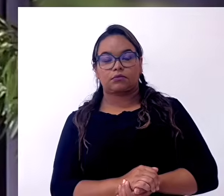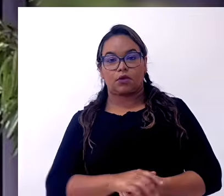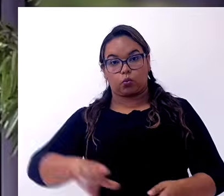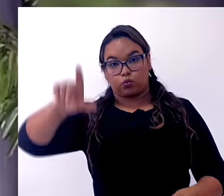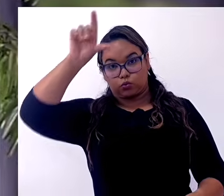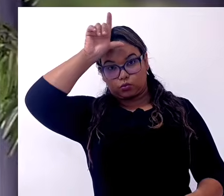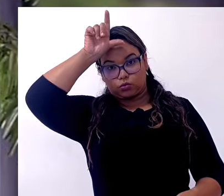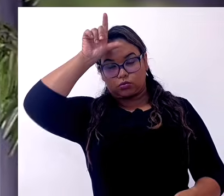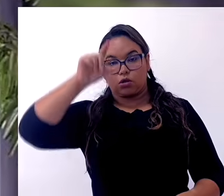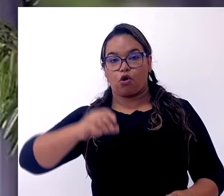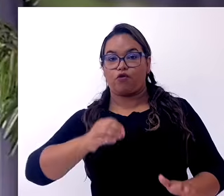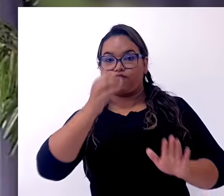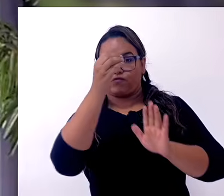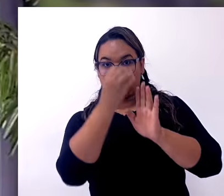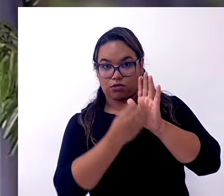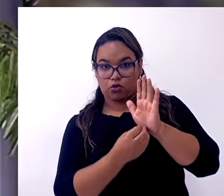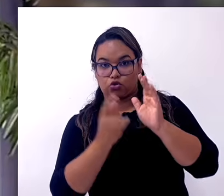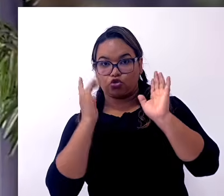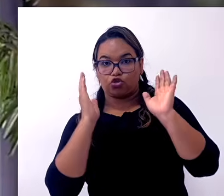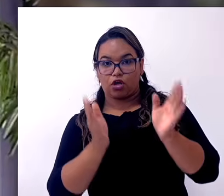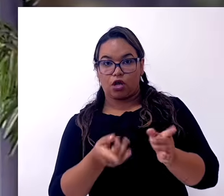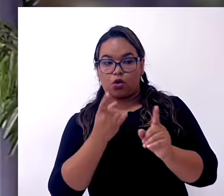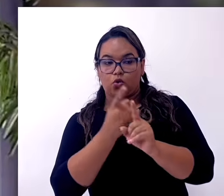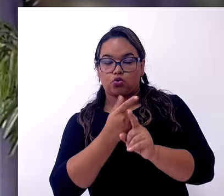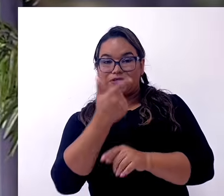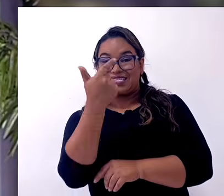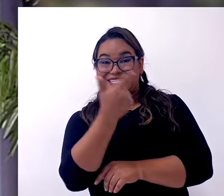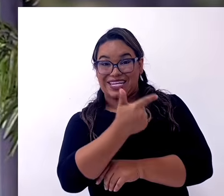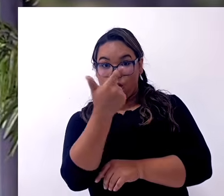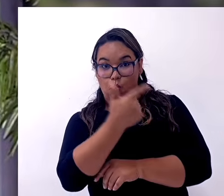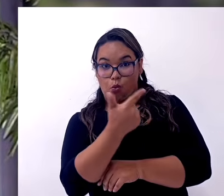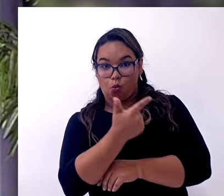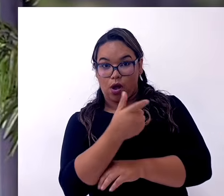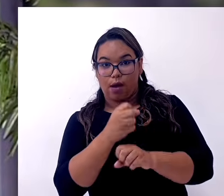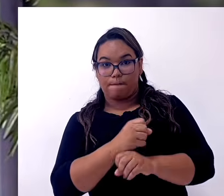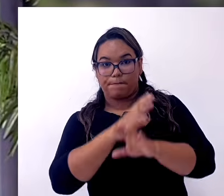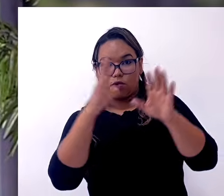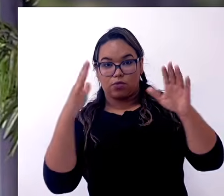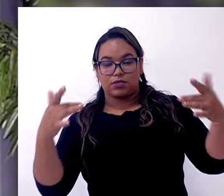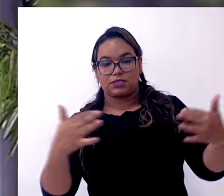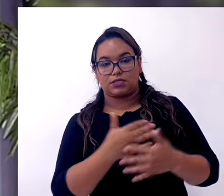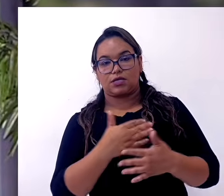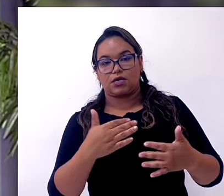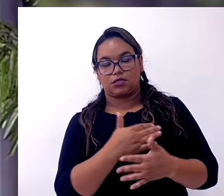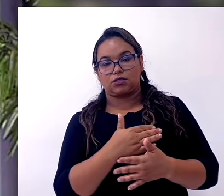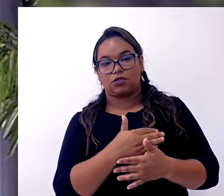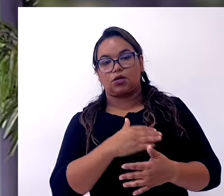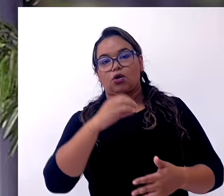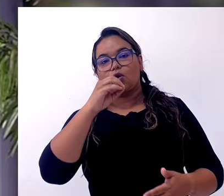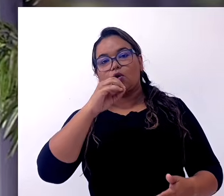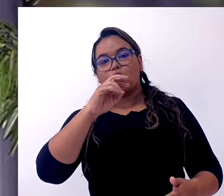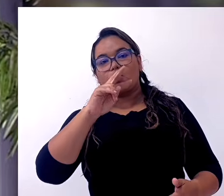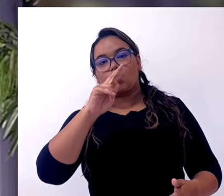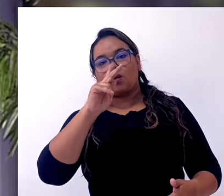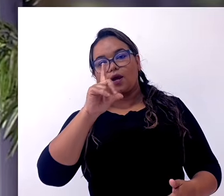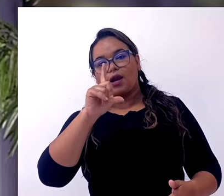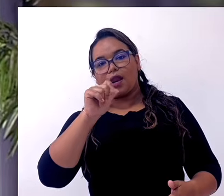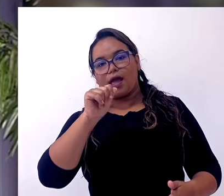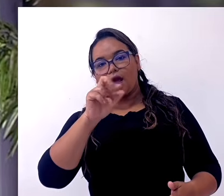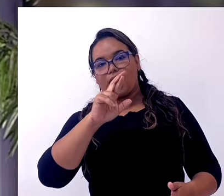parte do caminhão? E agora eles descobriram um número de registro. E, por sorte, o número estava no eixo